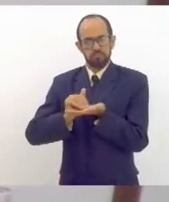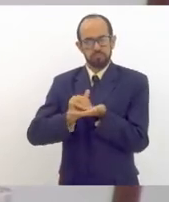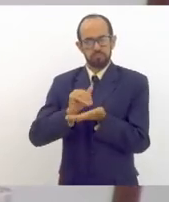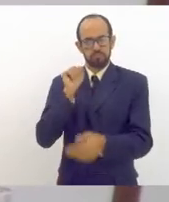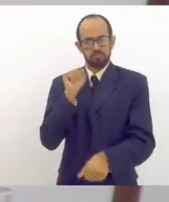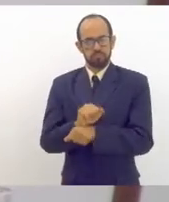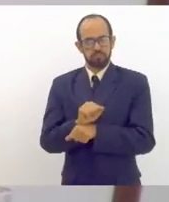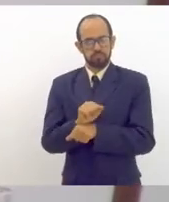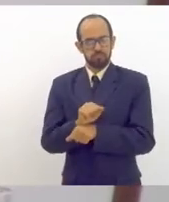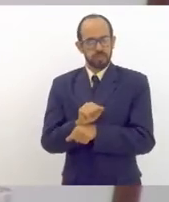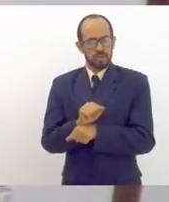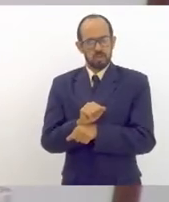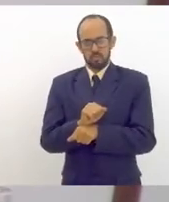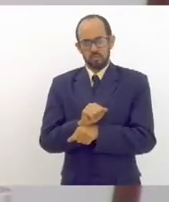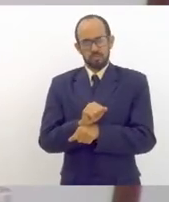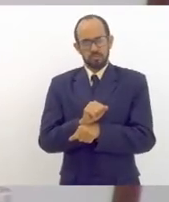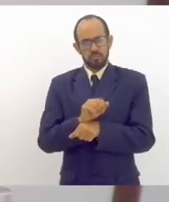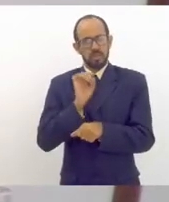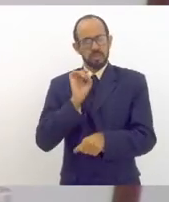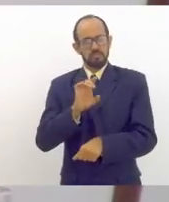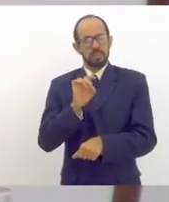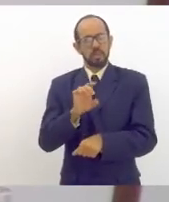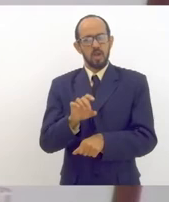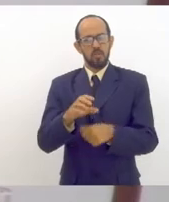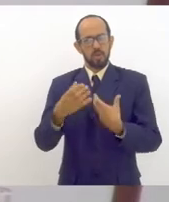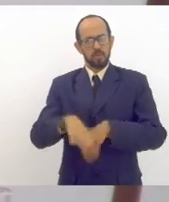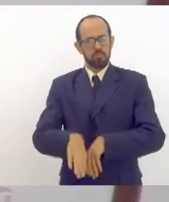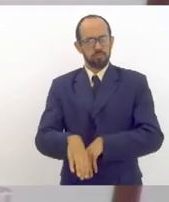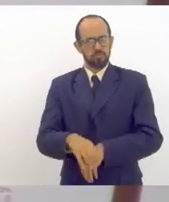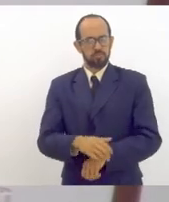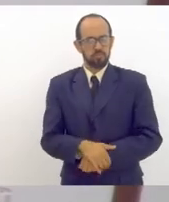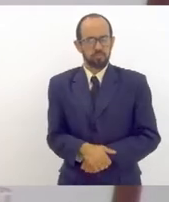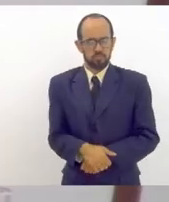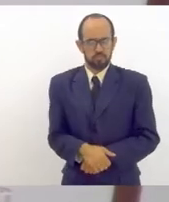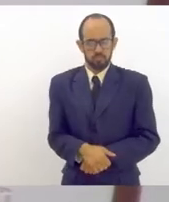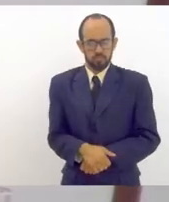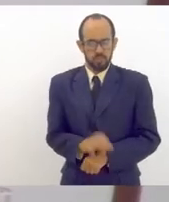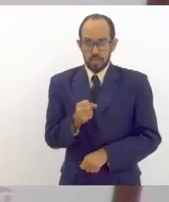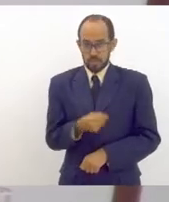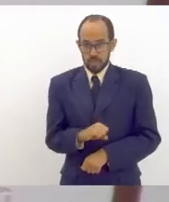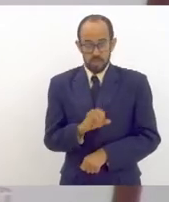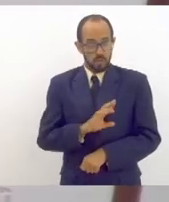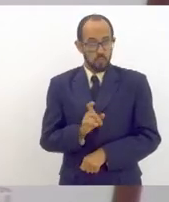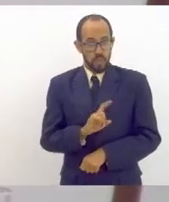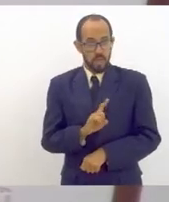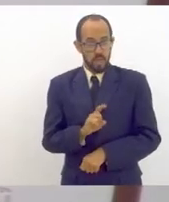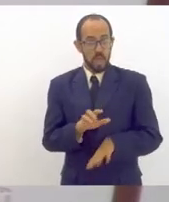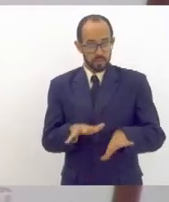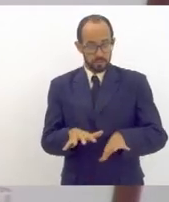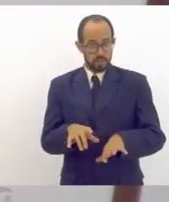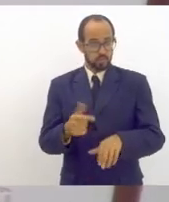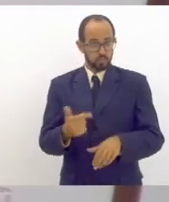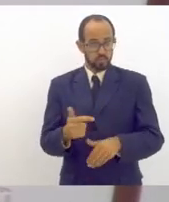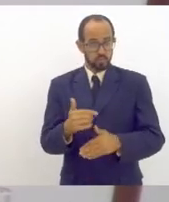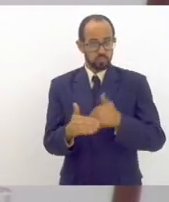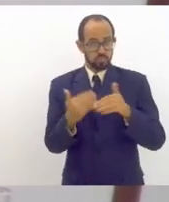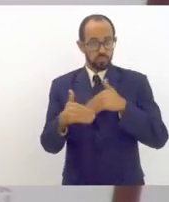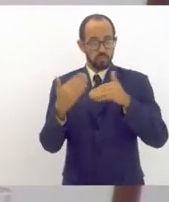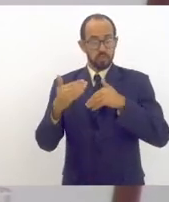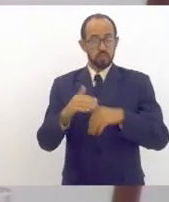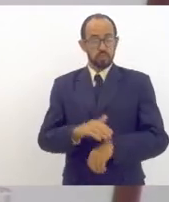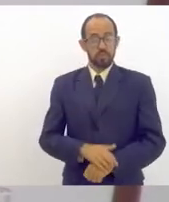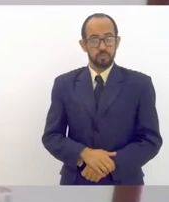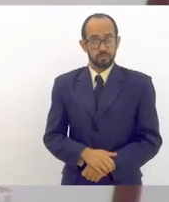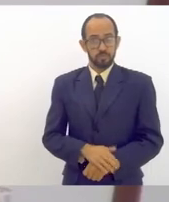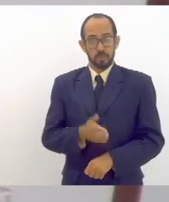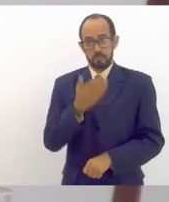à disposição exclusivamente de concurso se não fosse por isso a gente não tinha tido tantos avanços Então o que o meu pedido aqui é o seguinte